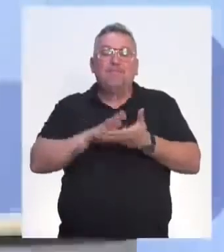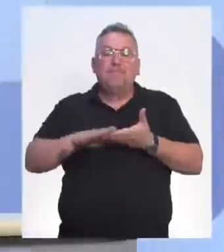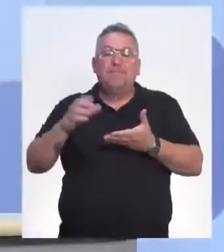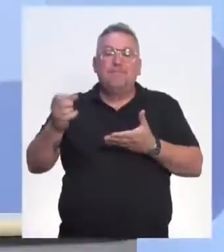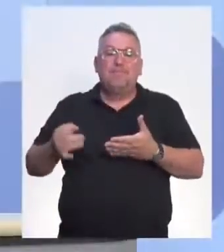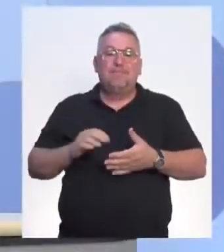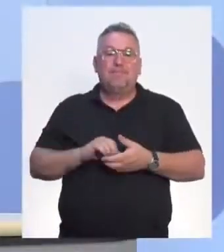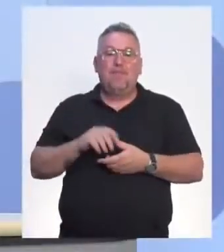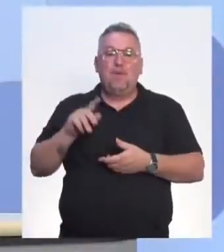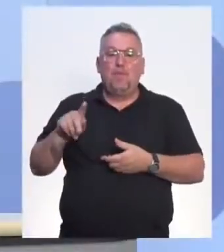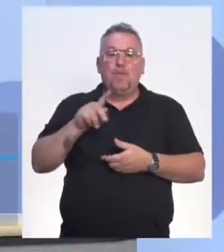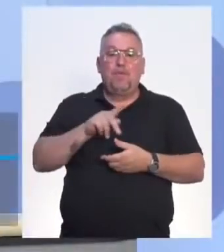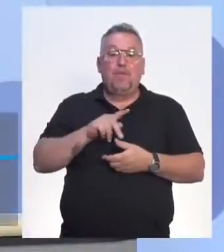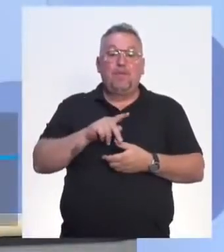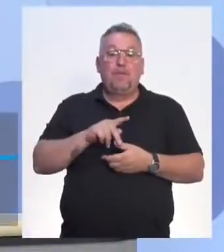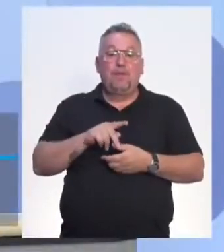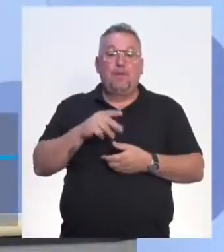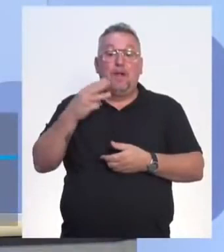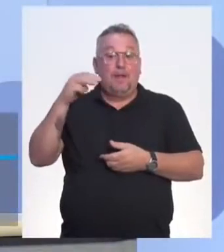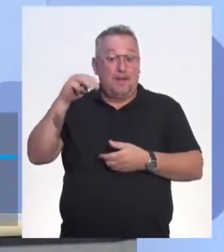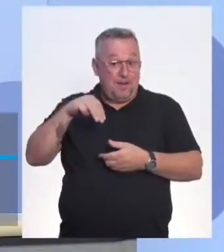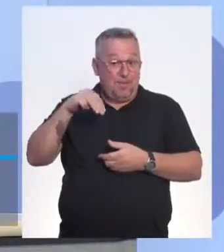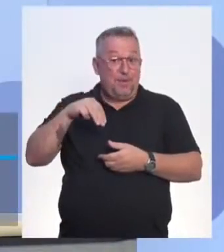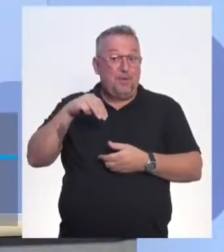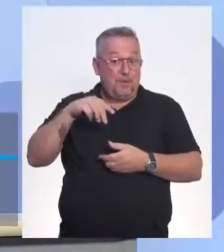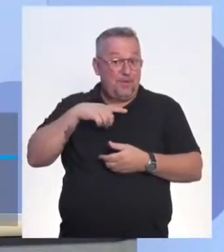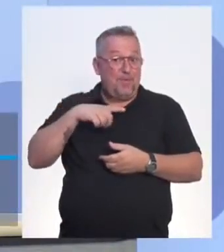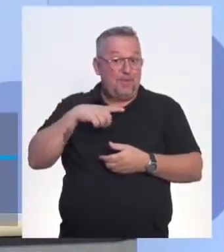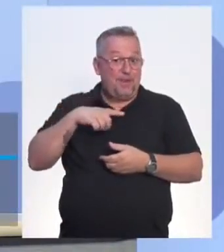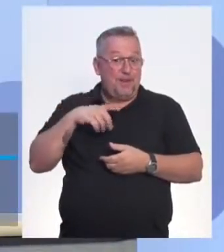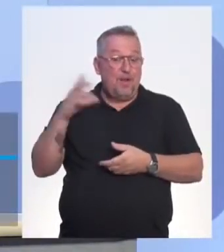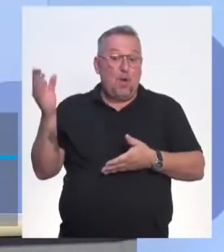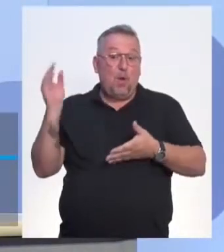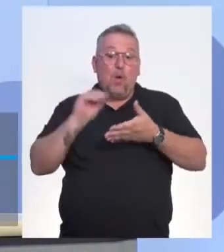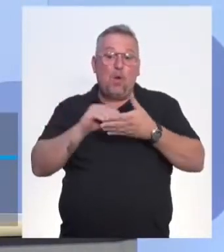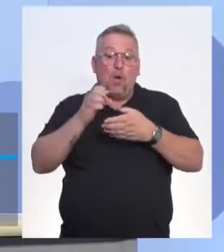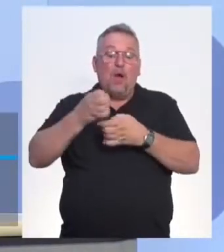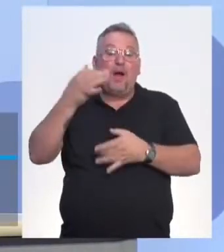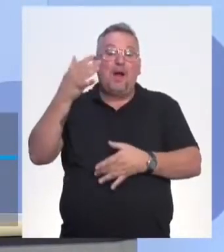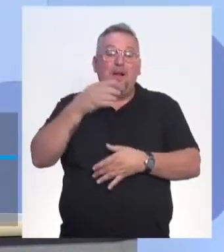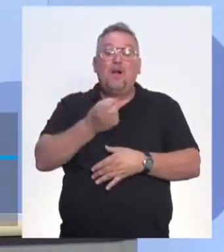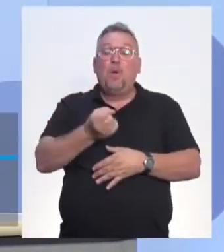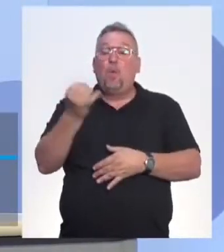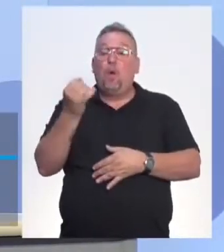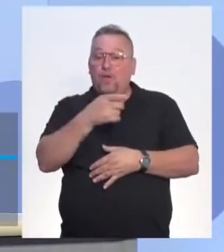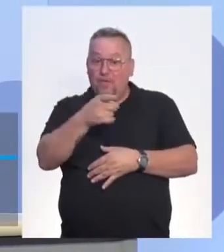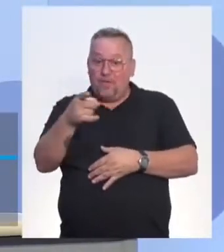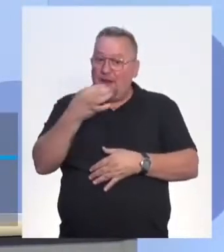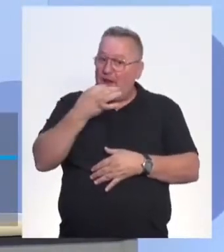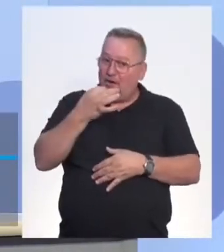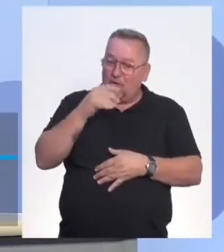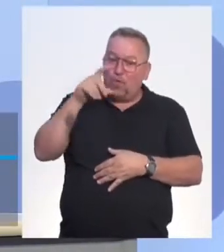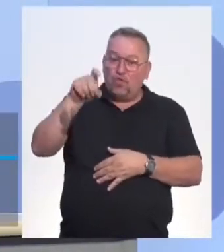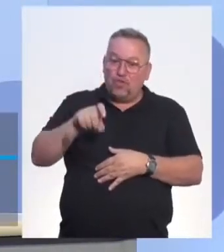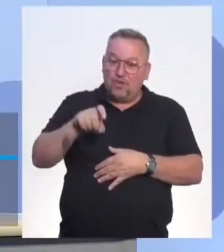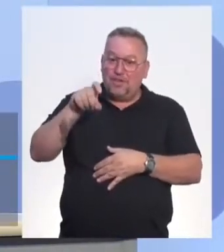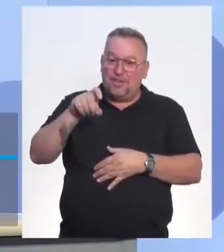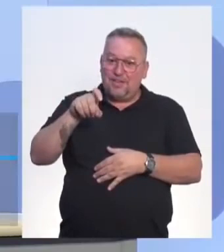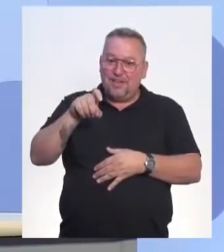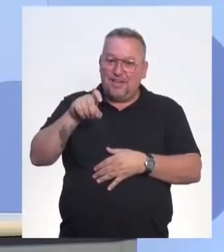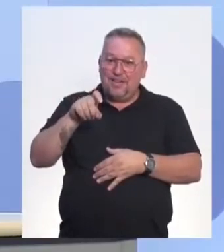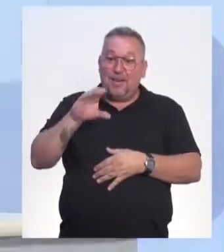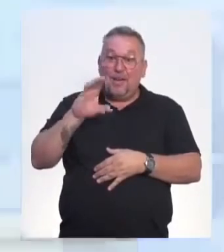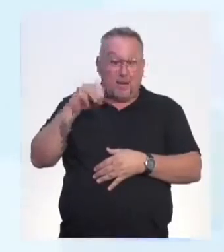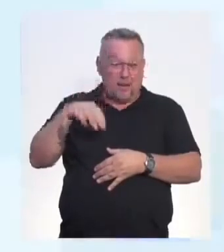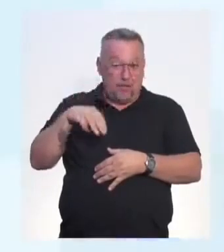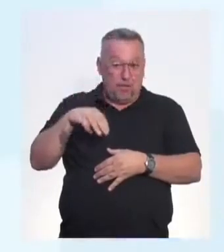atividade? Professora Roberta, 3 minutos eles terão. Coloquem lá no chat, então, quanto você achou o valor do x em centímetros,